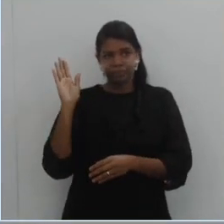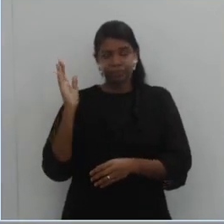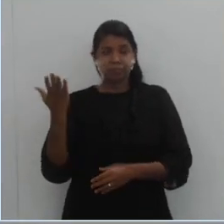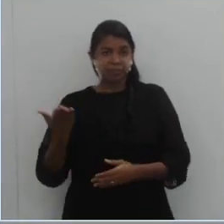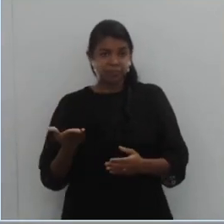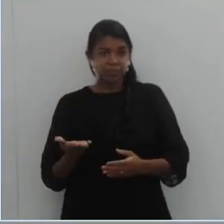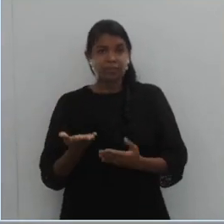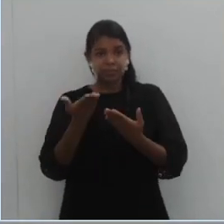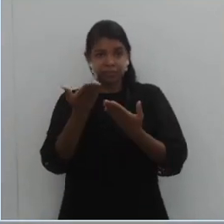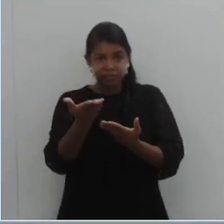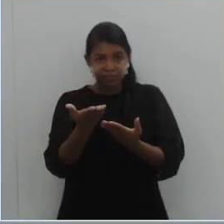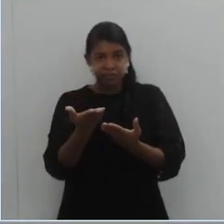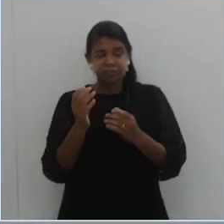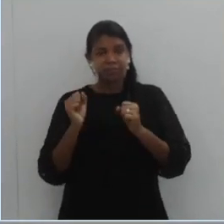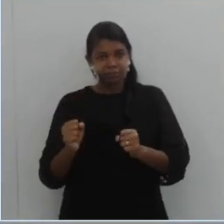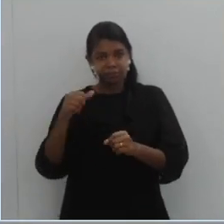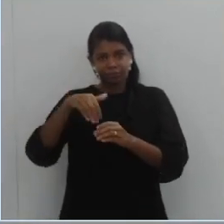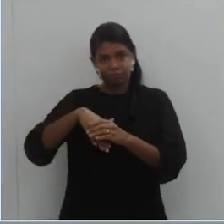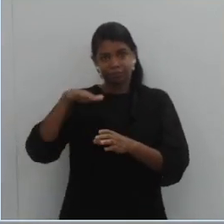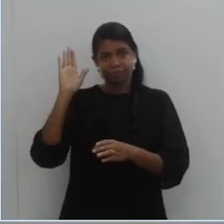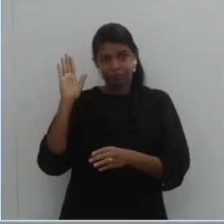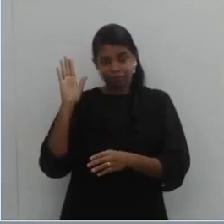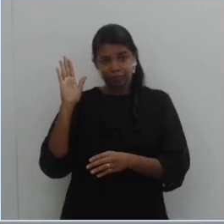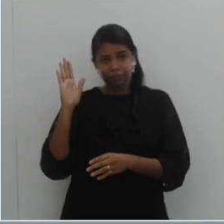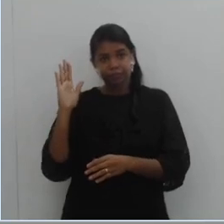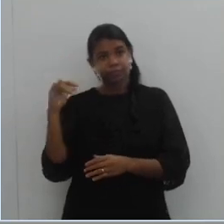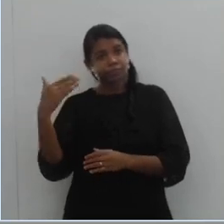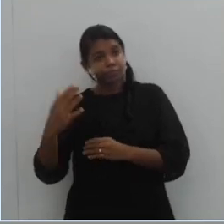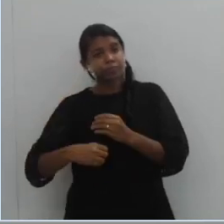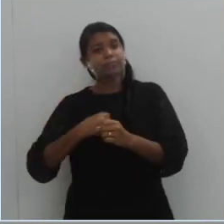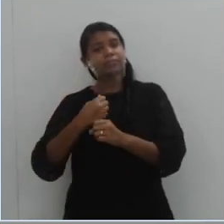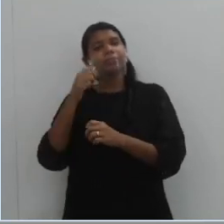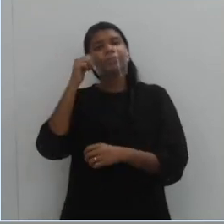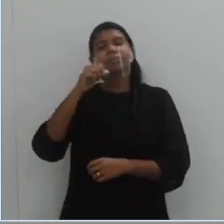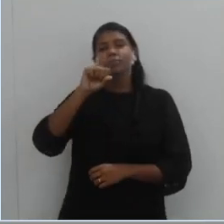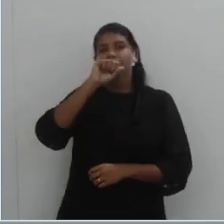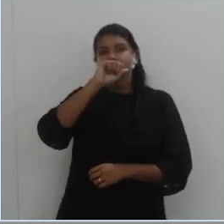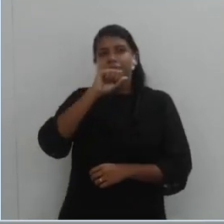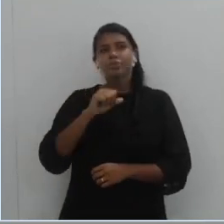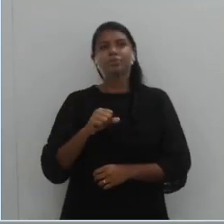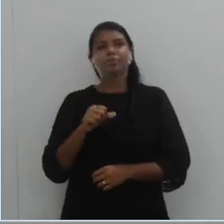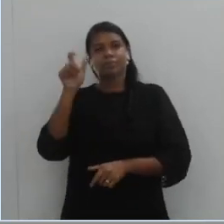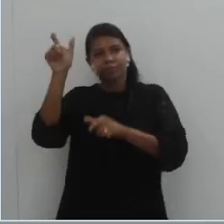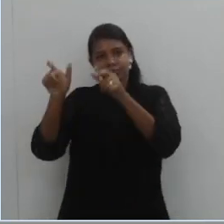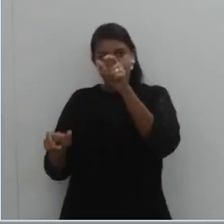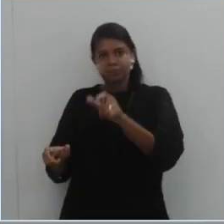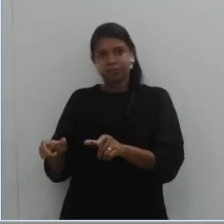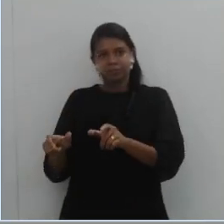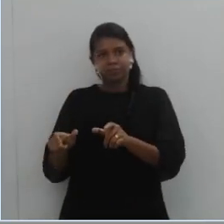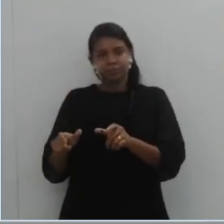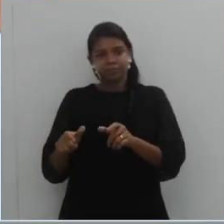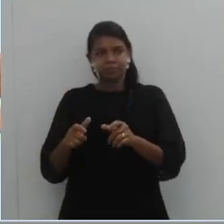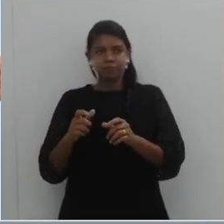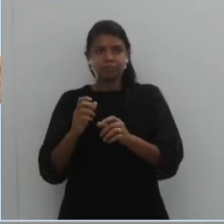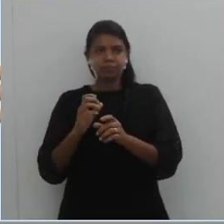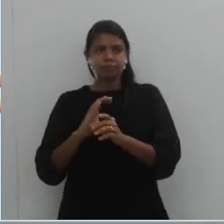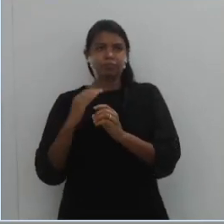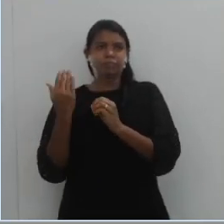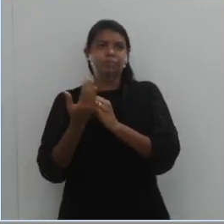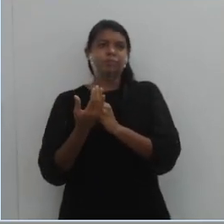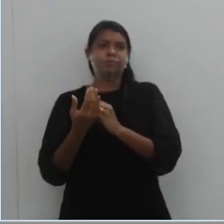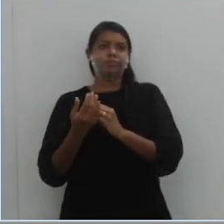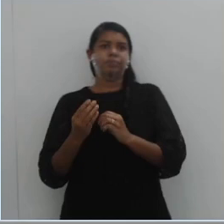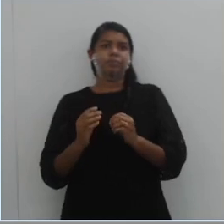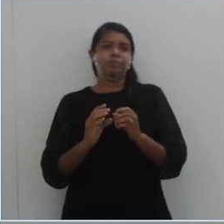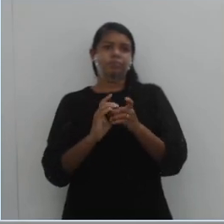votar, você que daqui a alguns anos vai votar, exercer seu papel de cidadã na